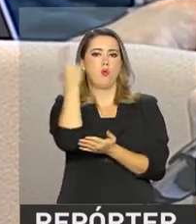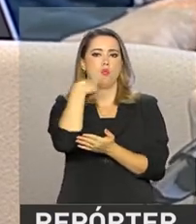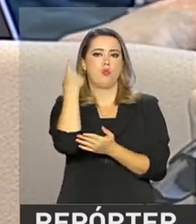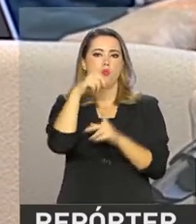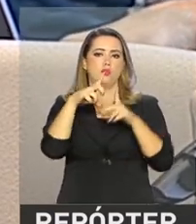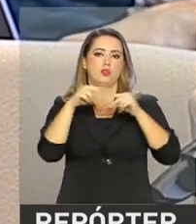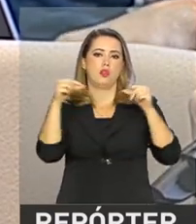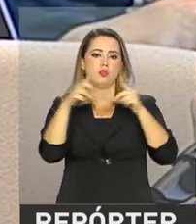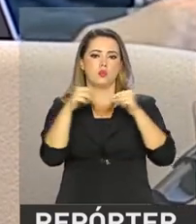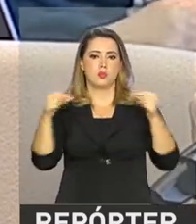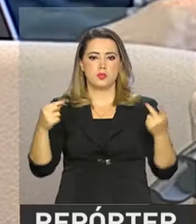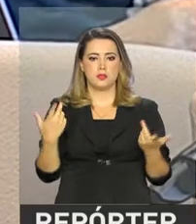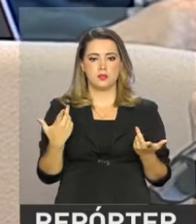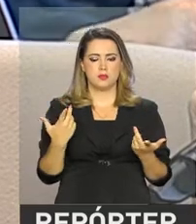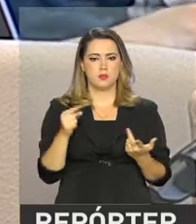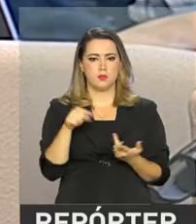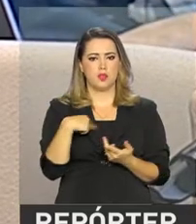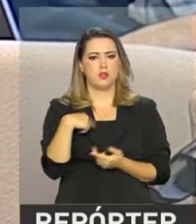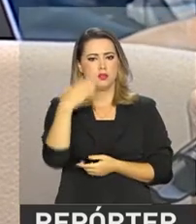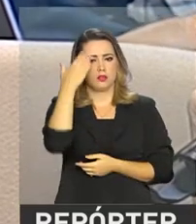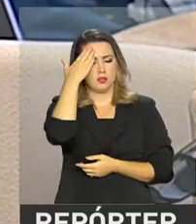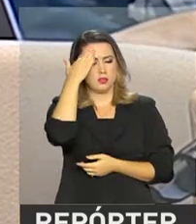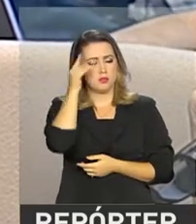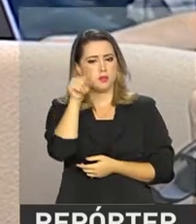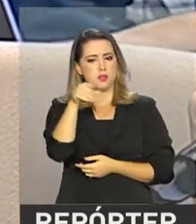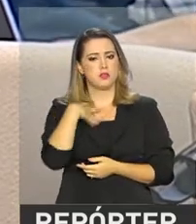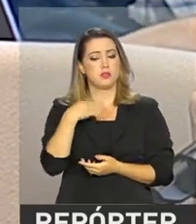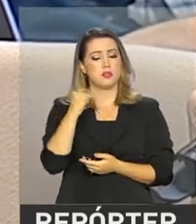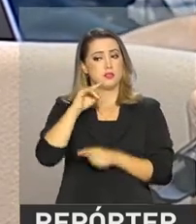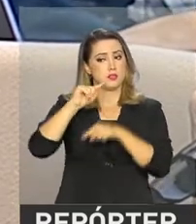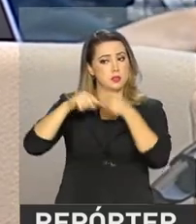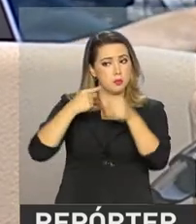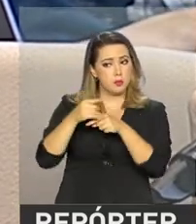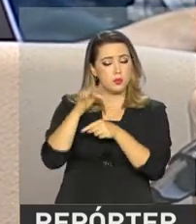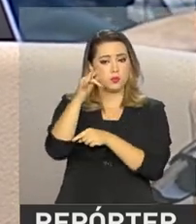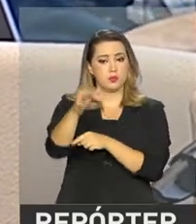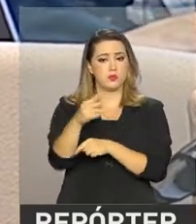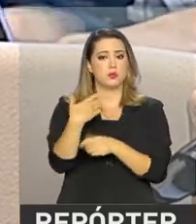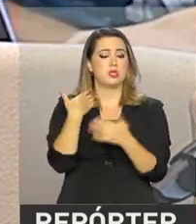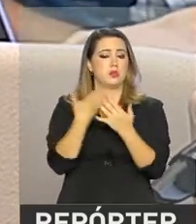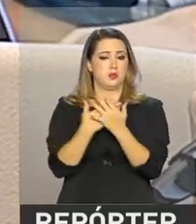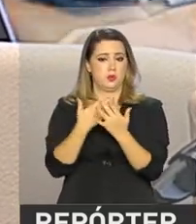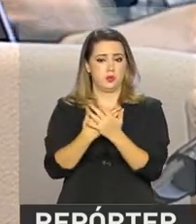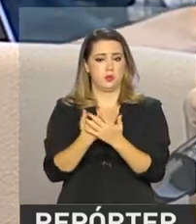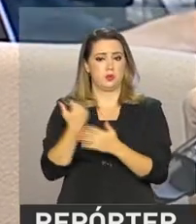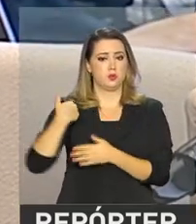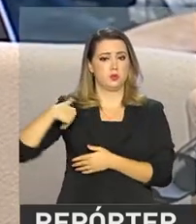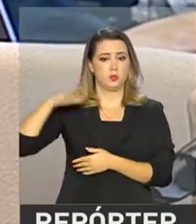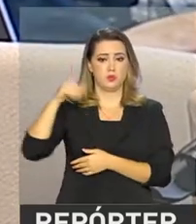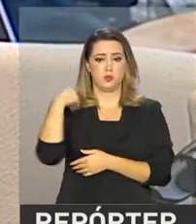de Brasília. Eu queria saber se o INEP, para as próximas edições, estuda, para além